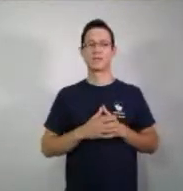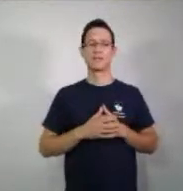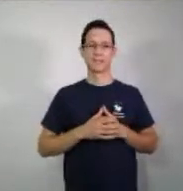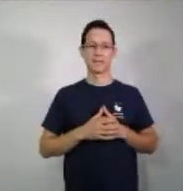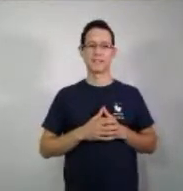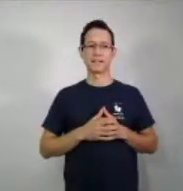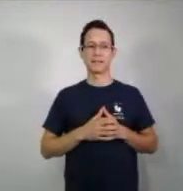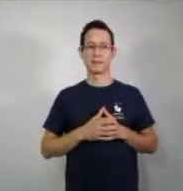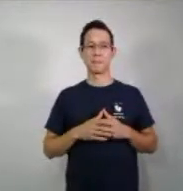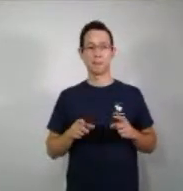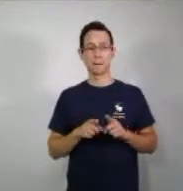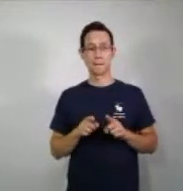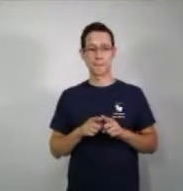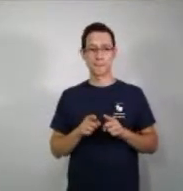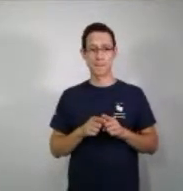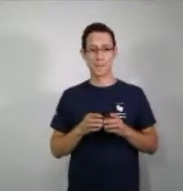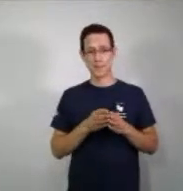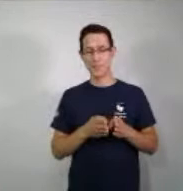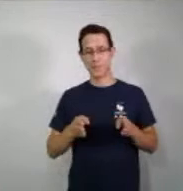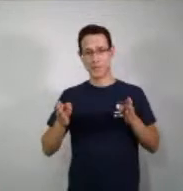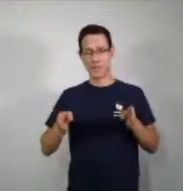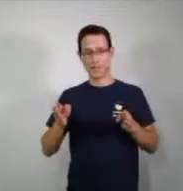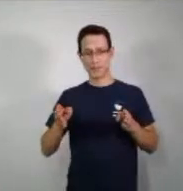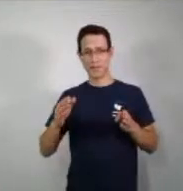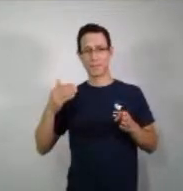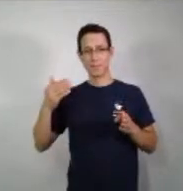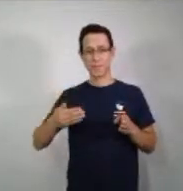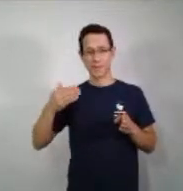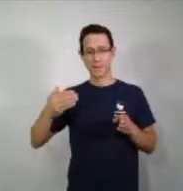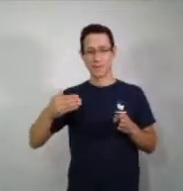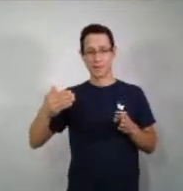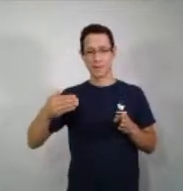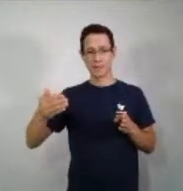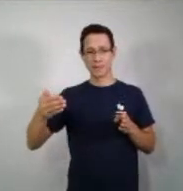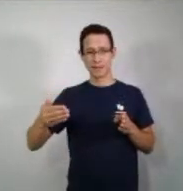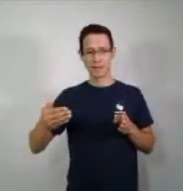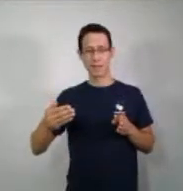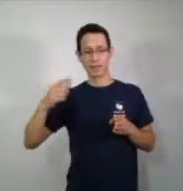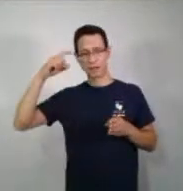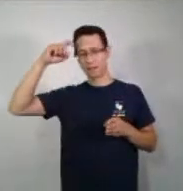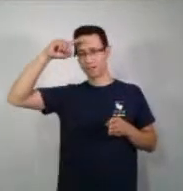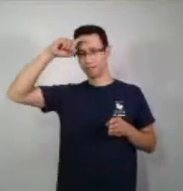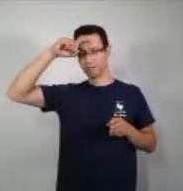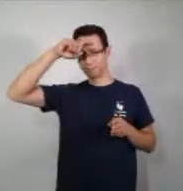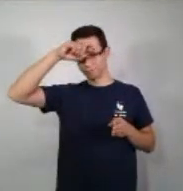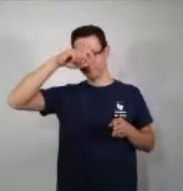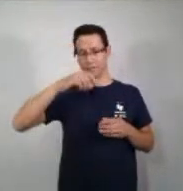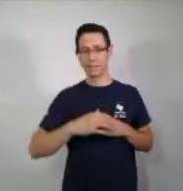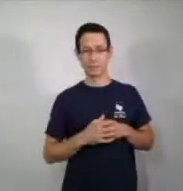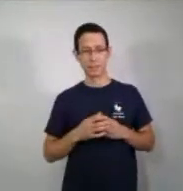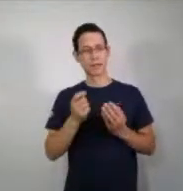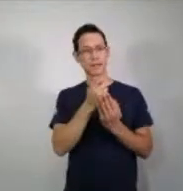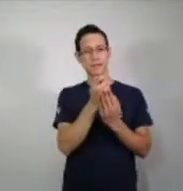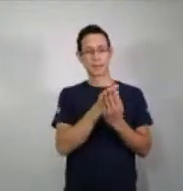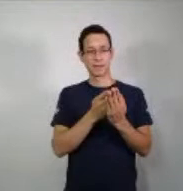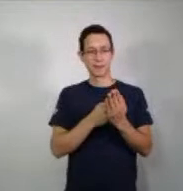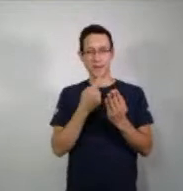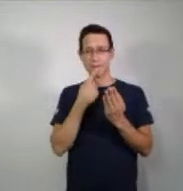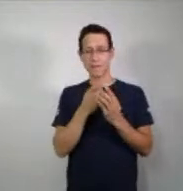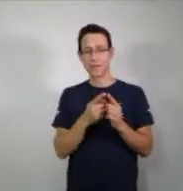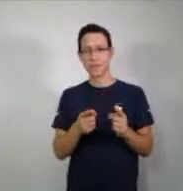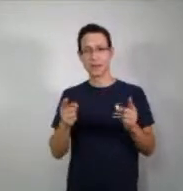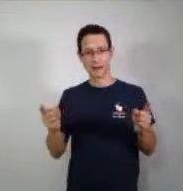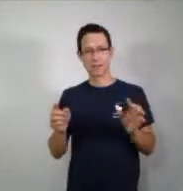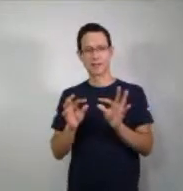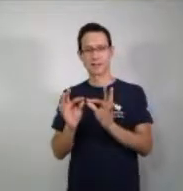nesse sentido, nesse momento, né, quando a coisa começa a ficar muito dura lá, ele escreve, né, nessas frases muito sucintas,